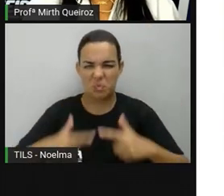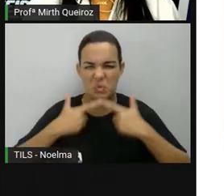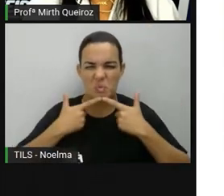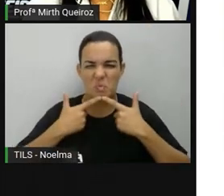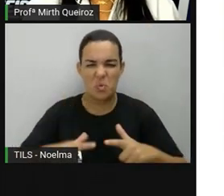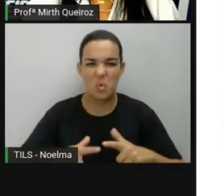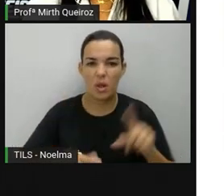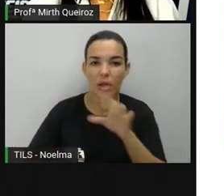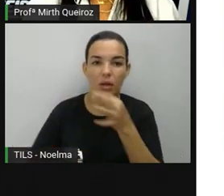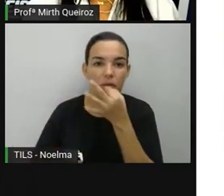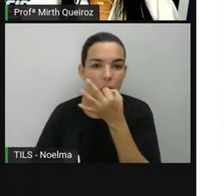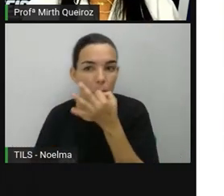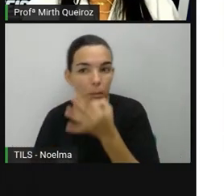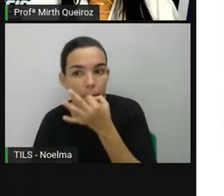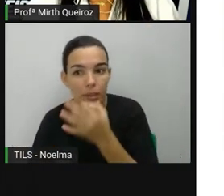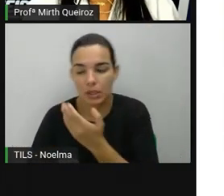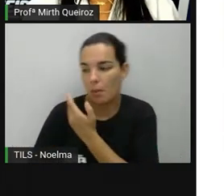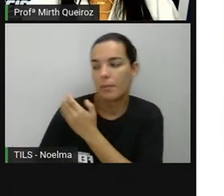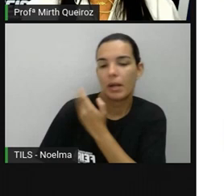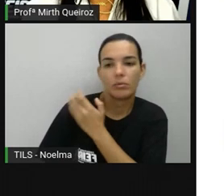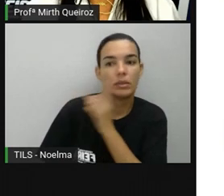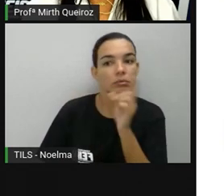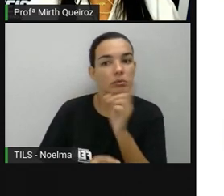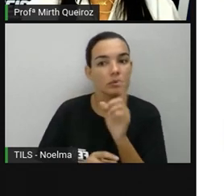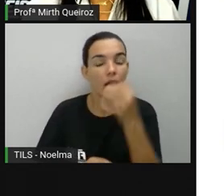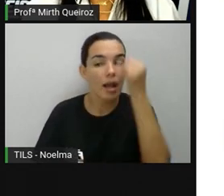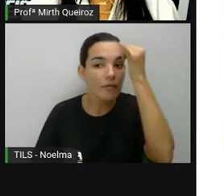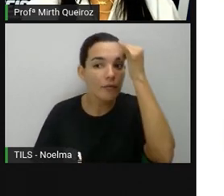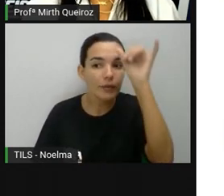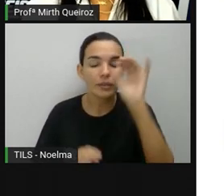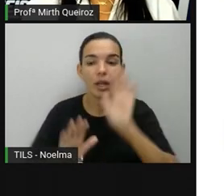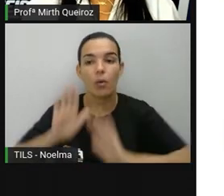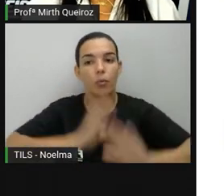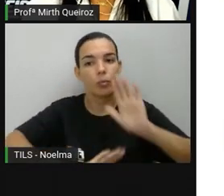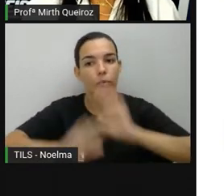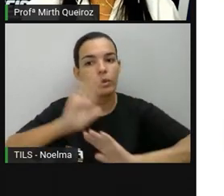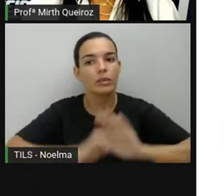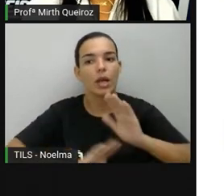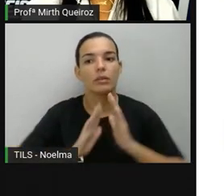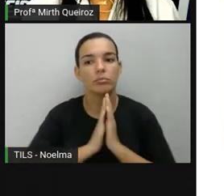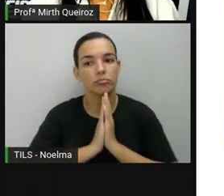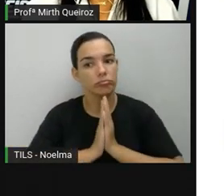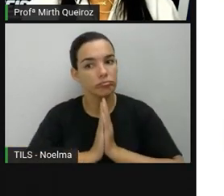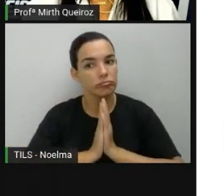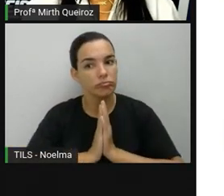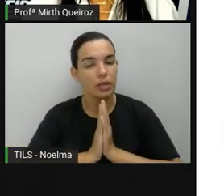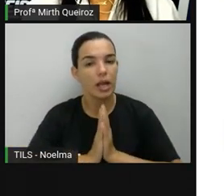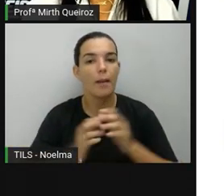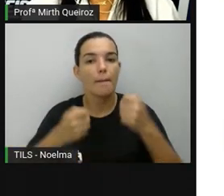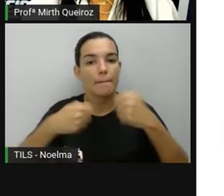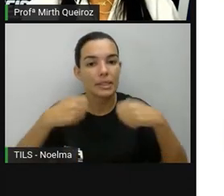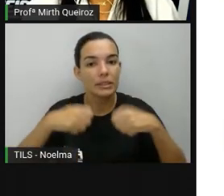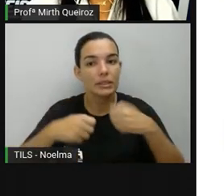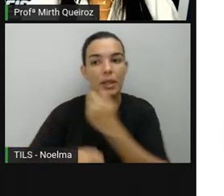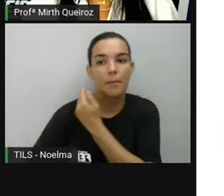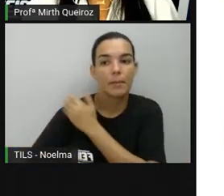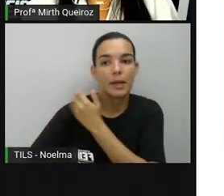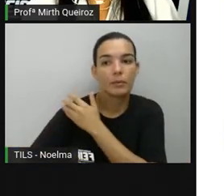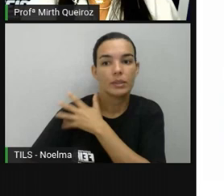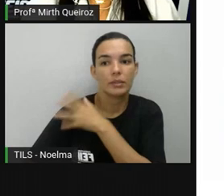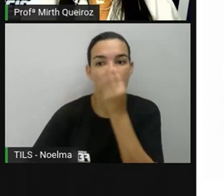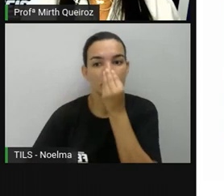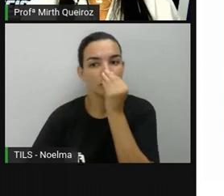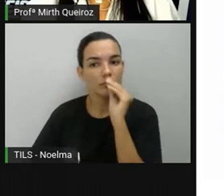nos comentários alheios. Então, tome cuidado com o que você fala. Segure os seus preconceitos,